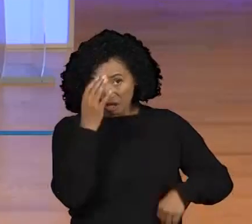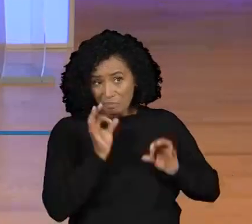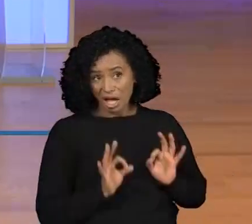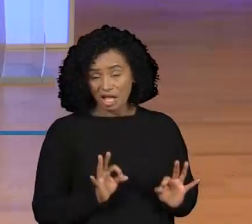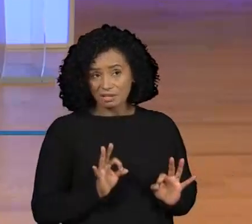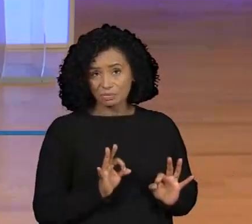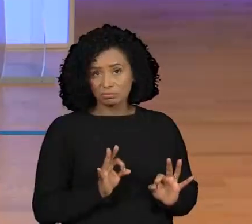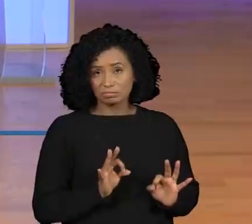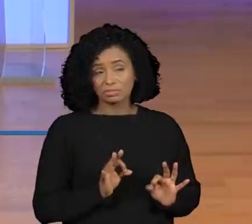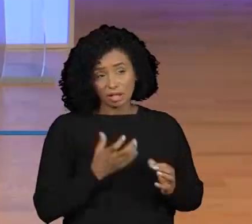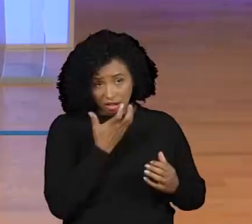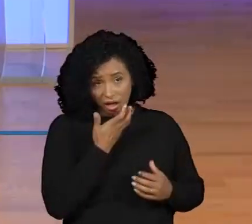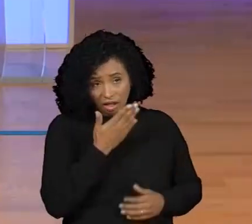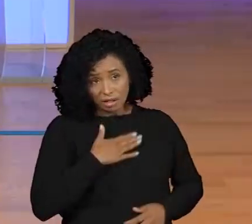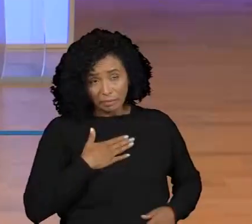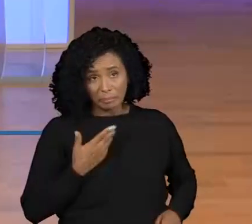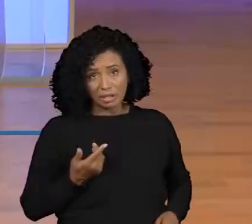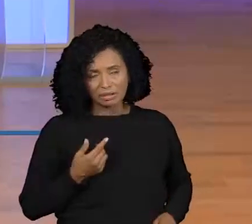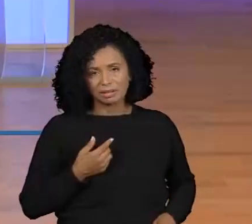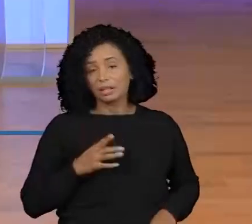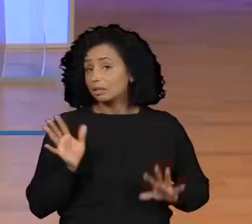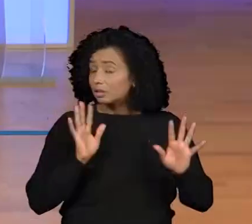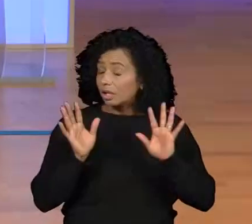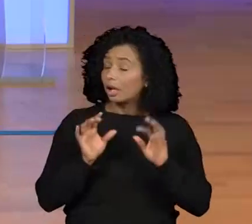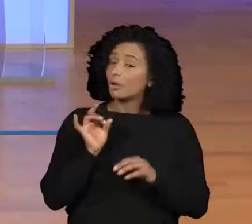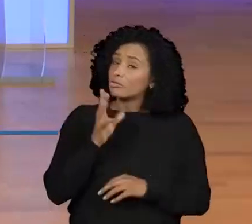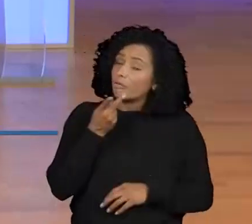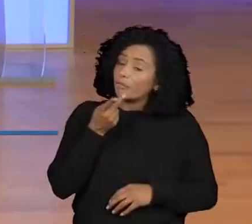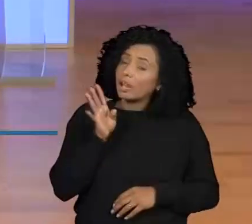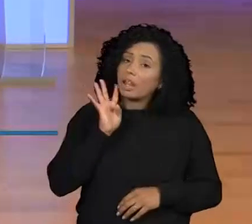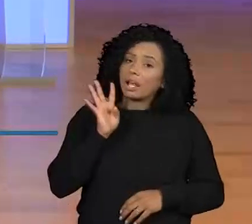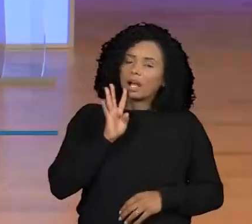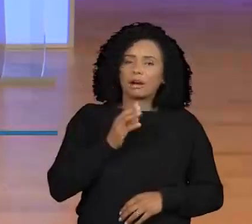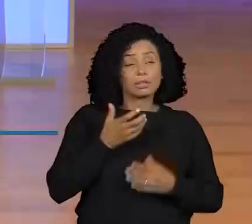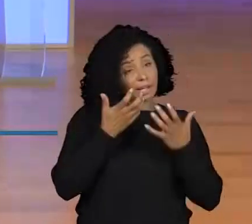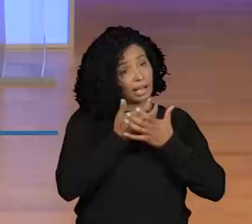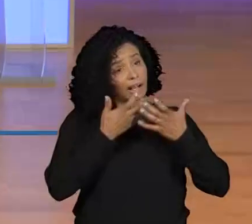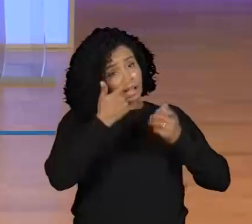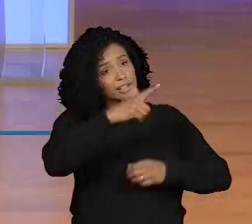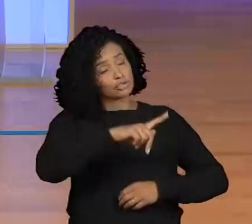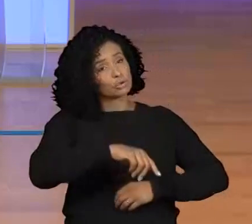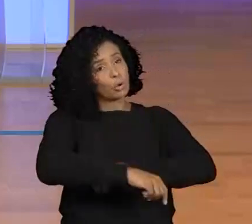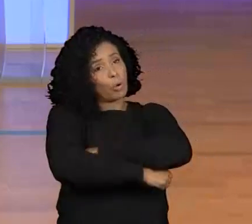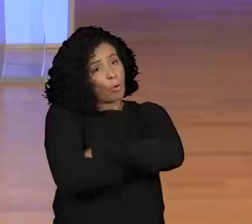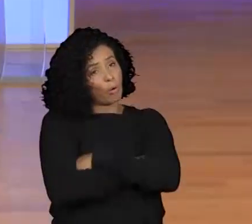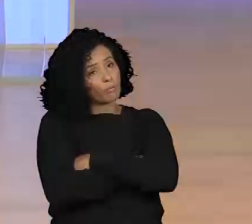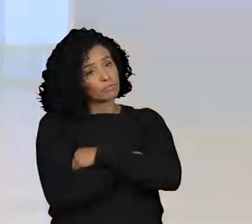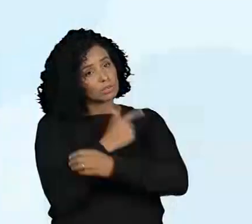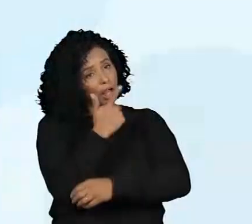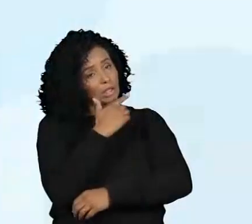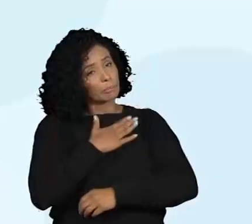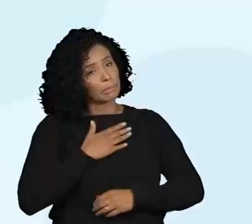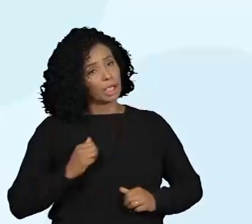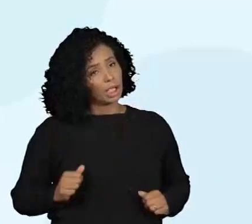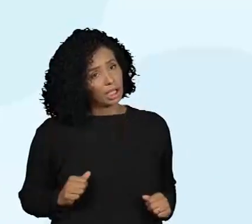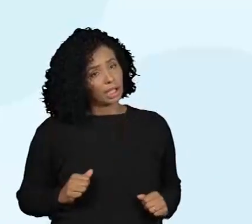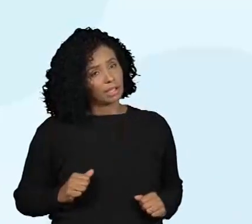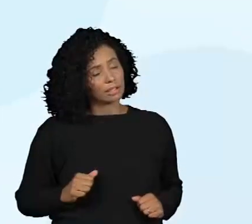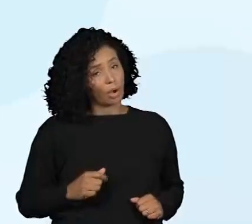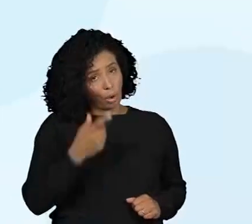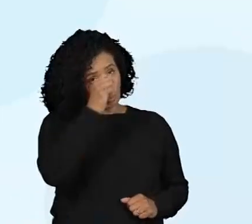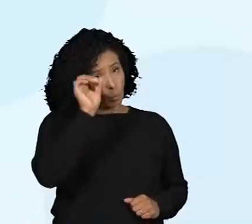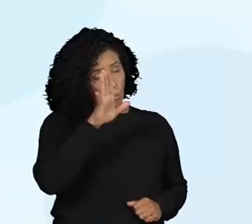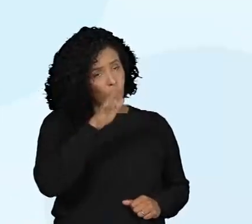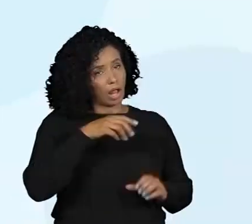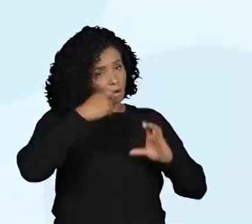canto Professor disse que eu sei só disse que é legal não é canta canta mais uma vez só para pessoa de casa o horário Nem vai tomar